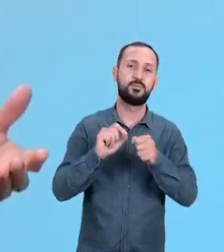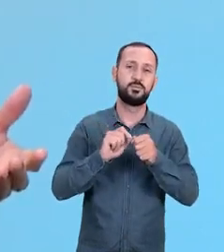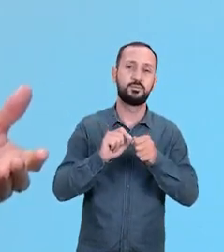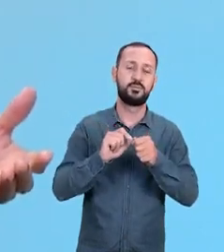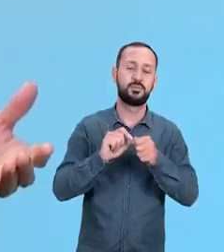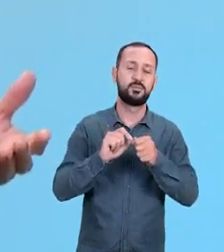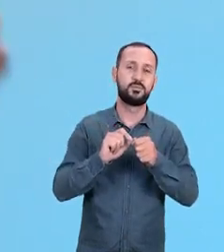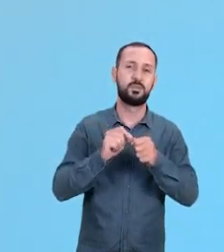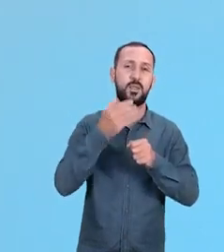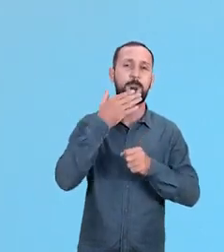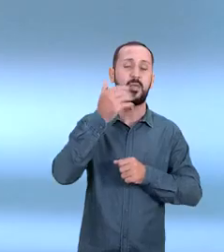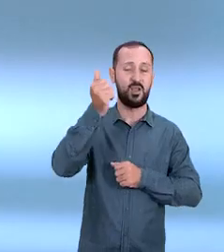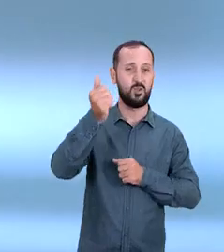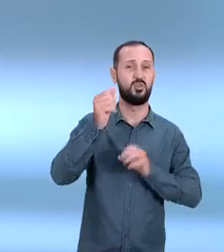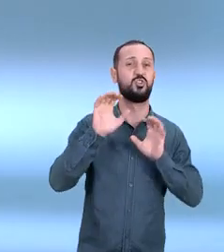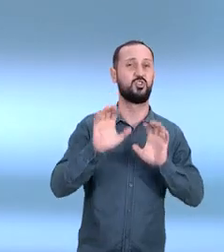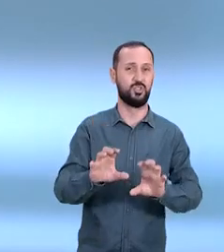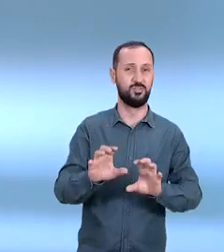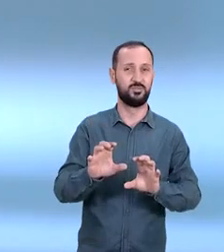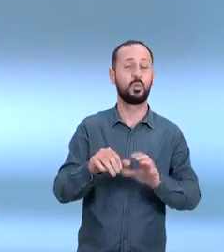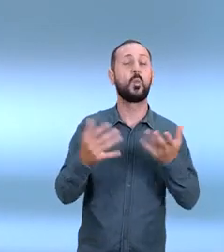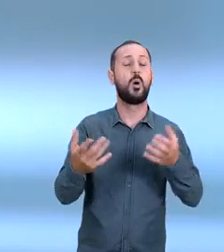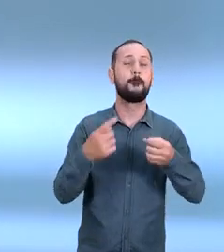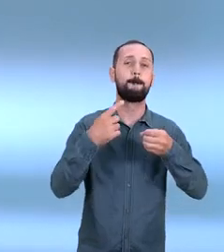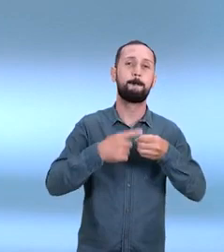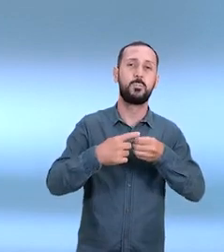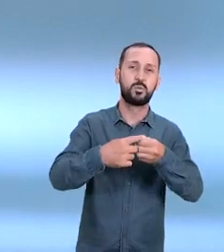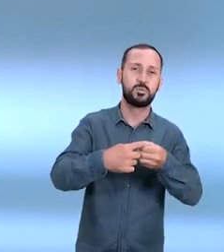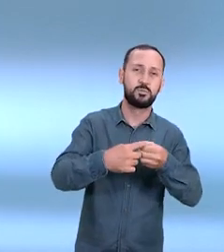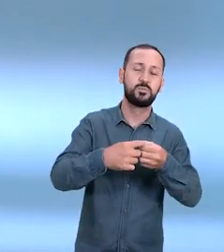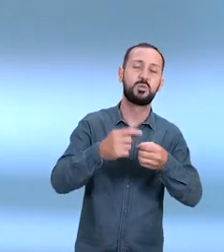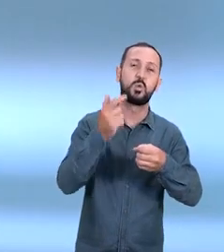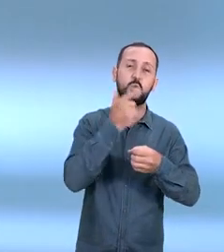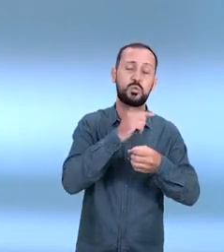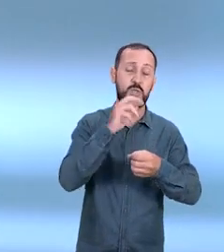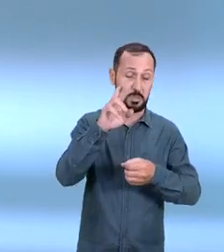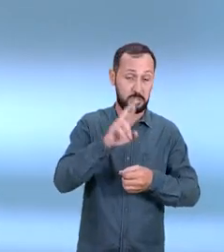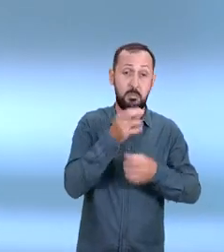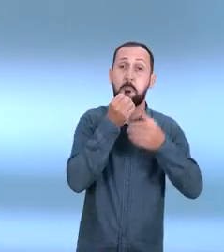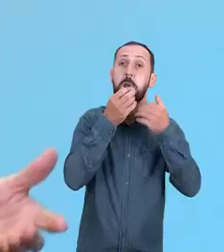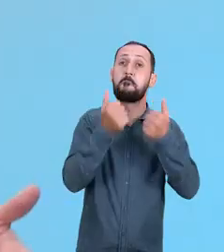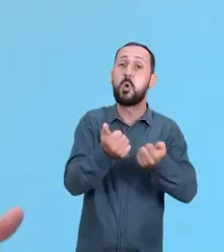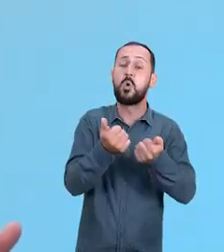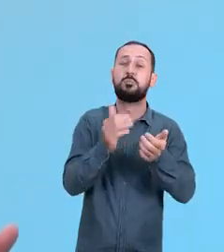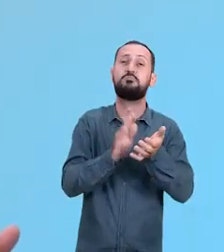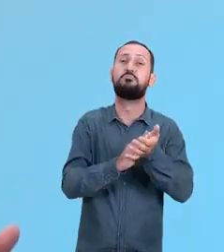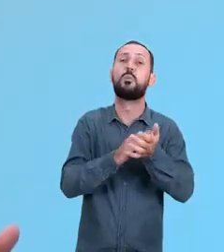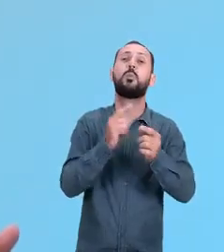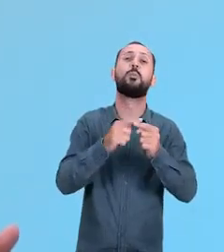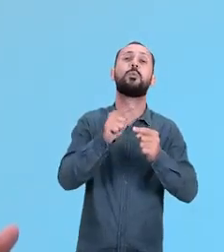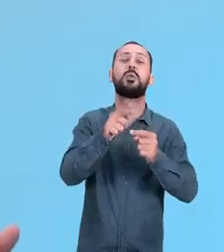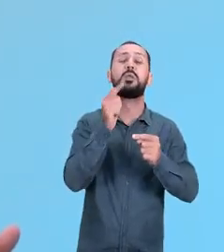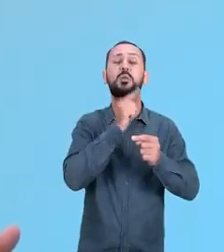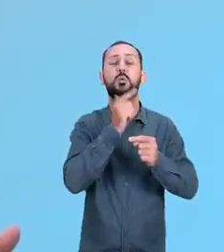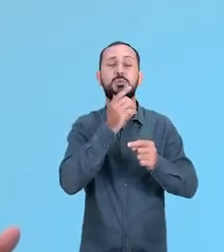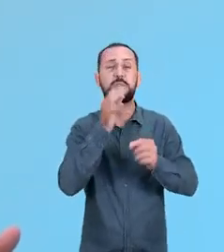mesma forma. E quais são os municípios que estão tendo resultado? Por que que eles estão sendo